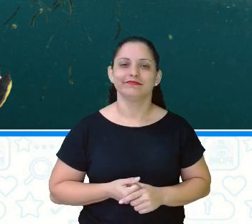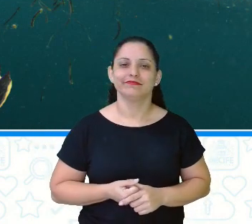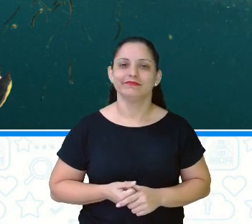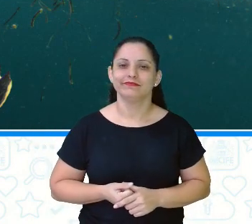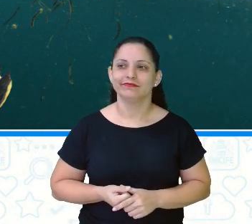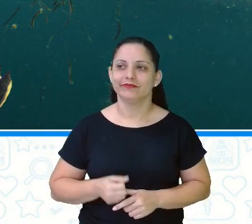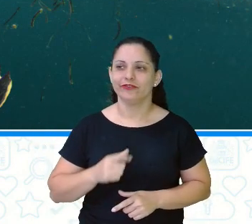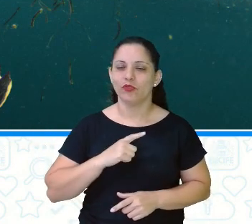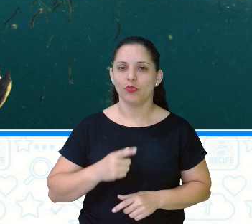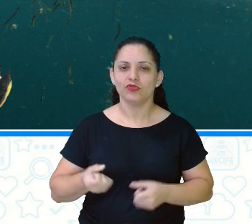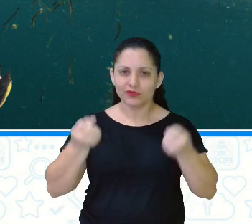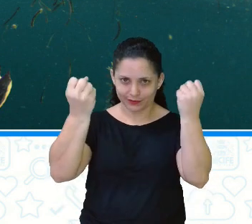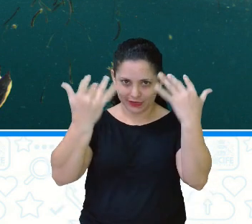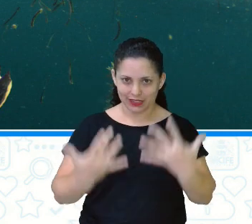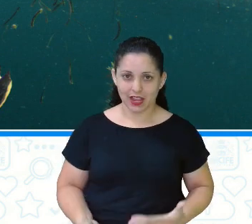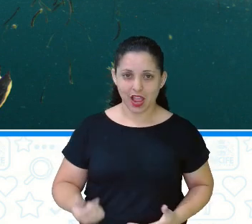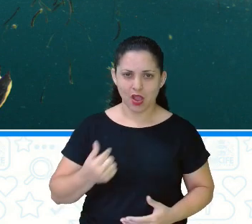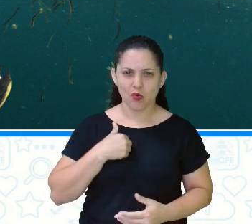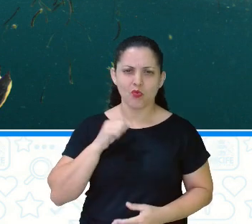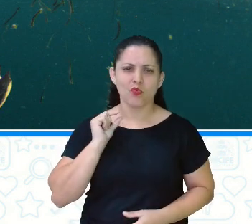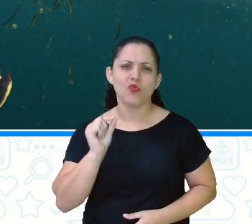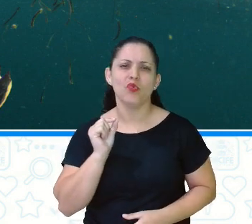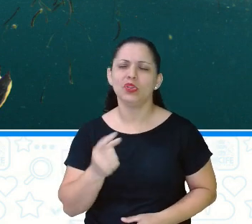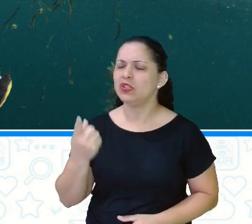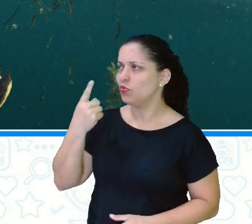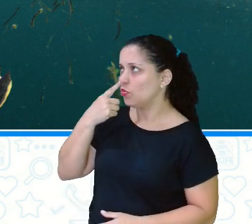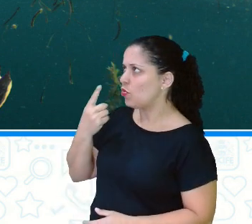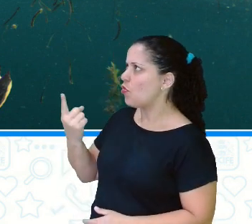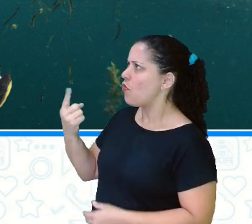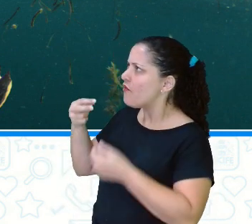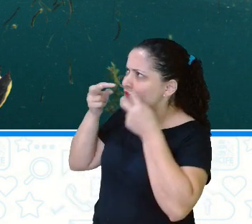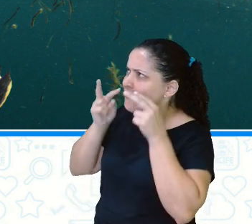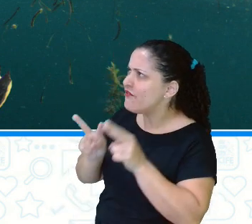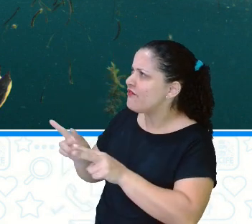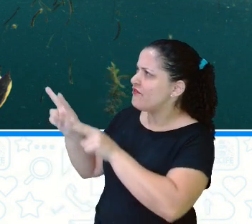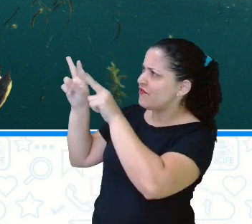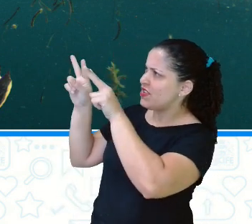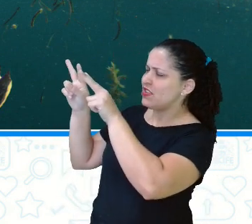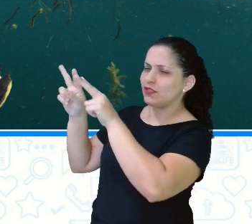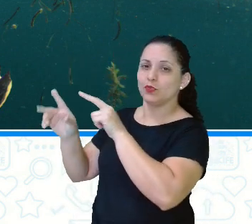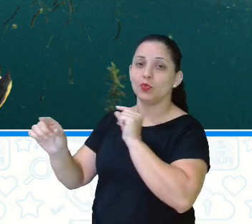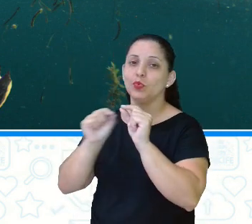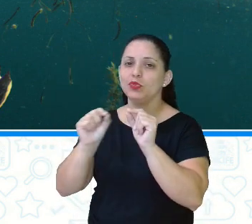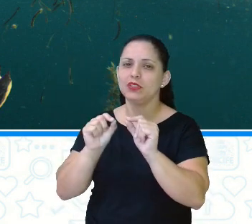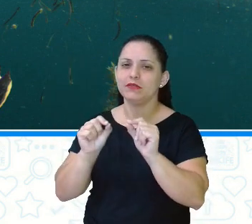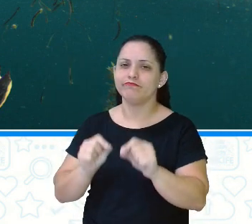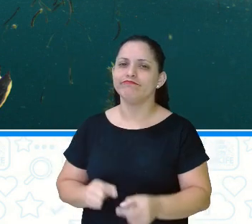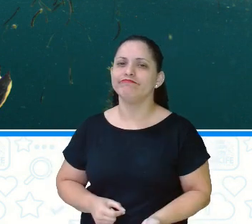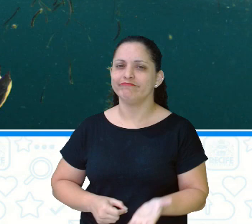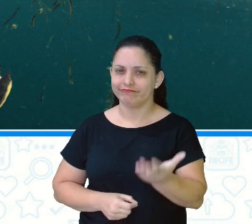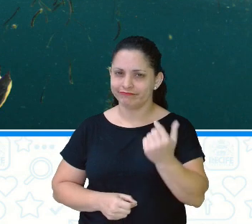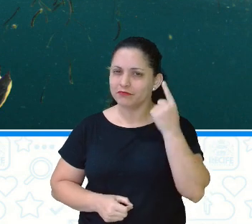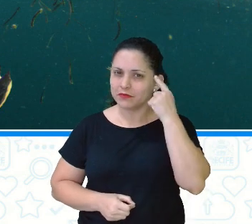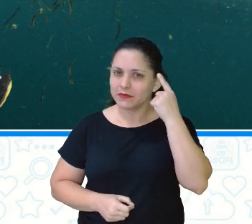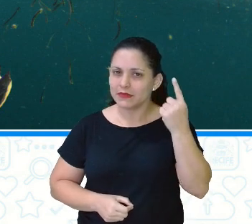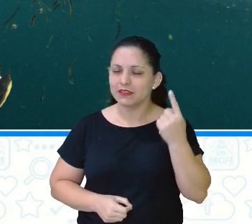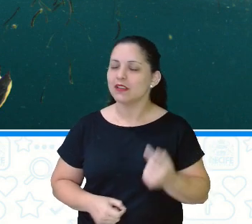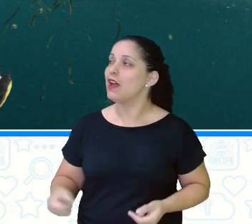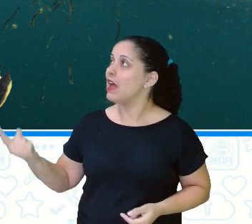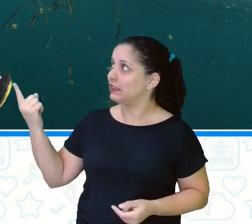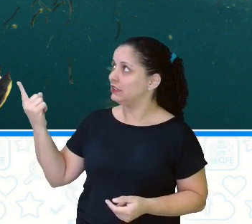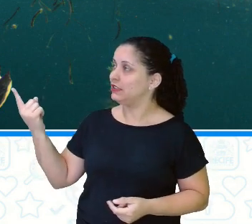fazendo a leitura aqui do que eu estou vendo. Você vai analisando também junto comigo e vai pensando. Eu sei que essa